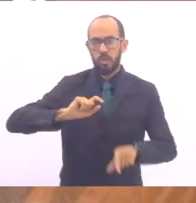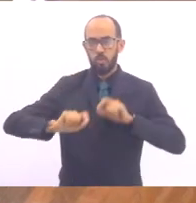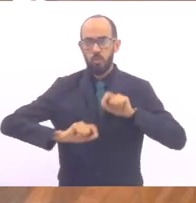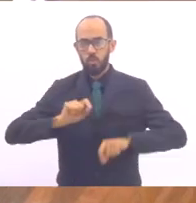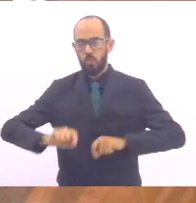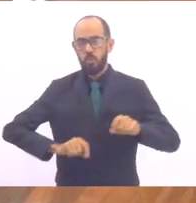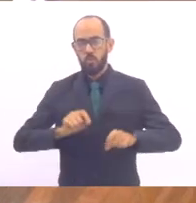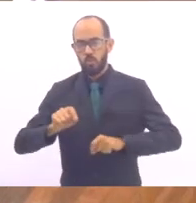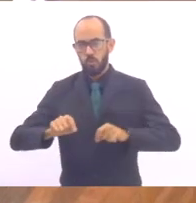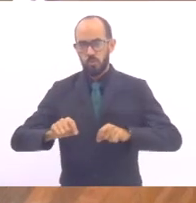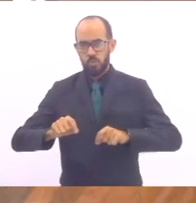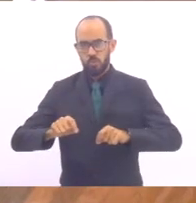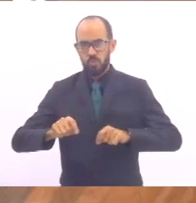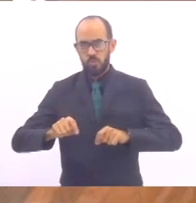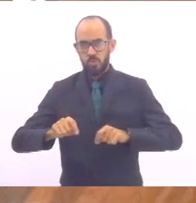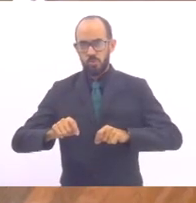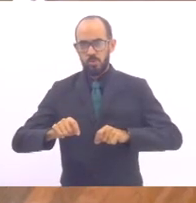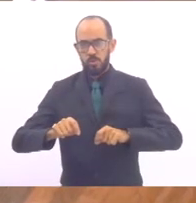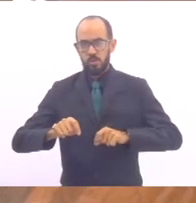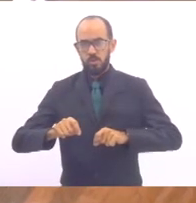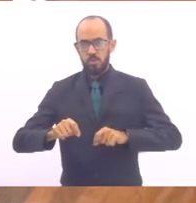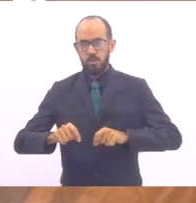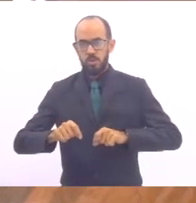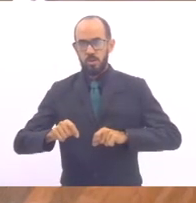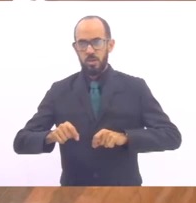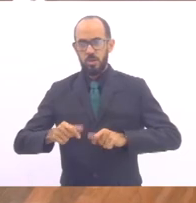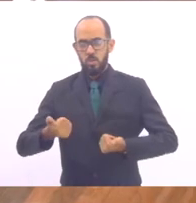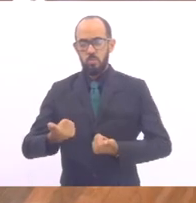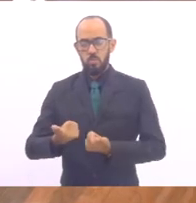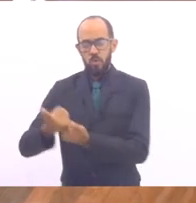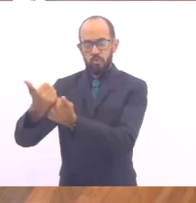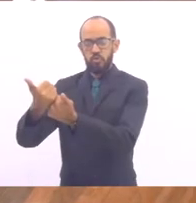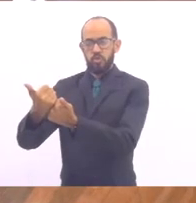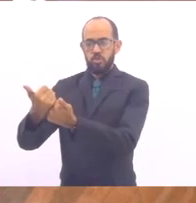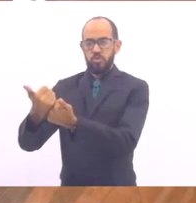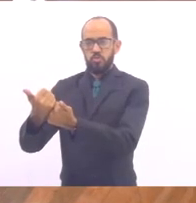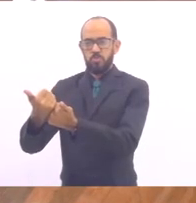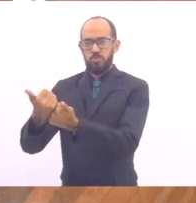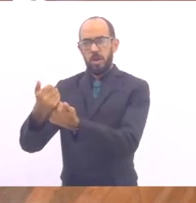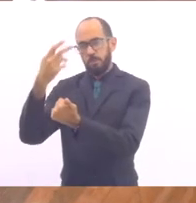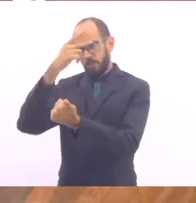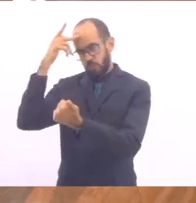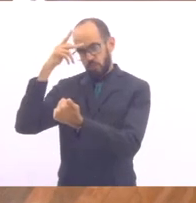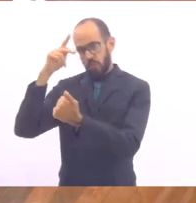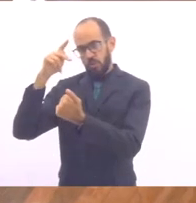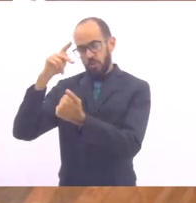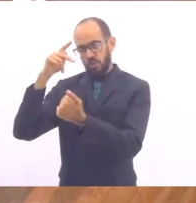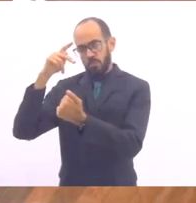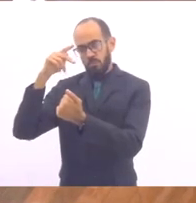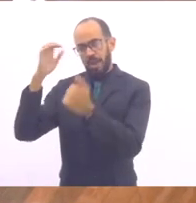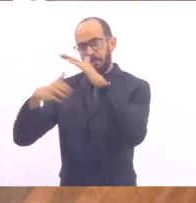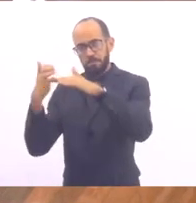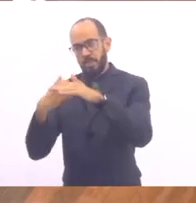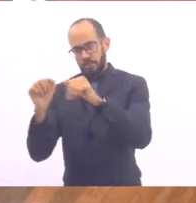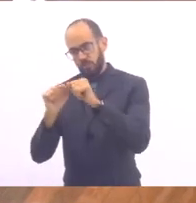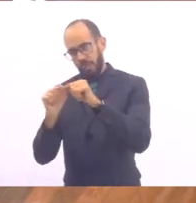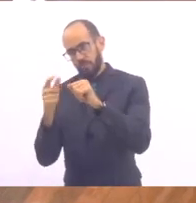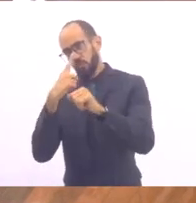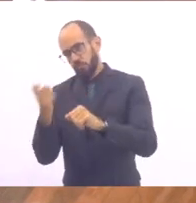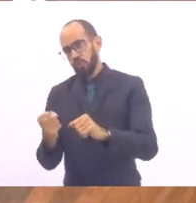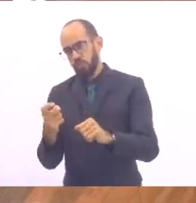de pecúnia para o grande gerador. Não acredito. Esse parecer foi um parecer que realmente ele sempre vai